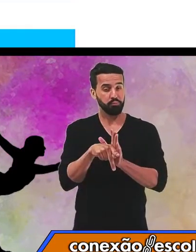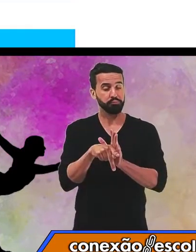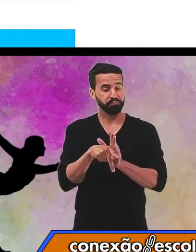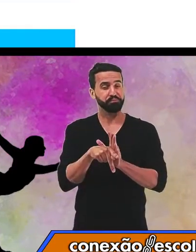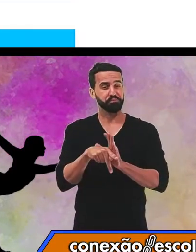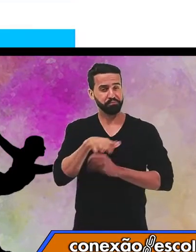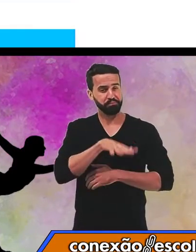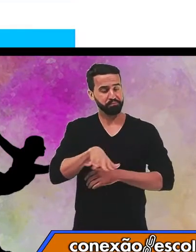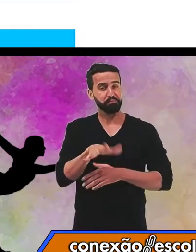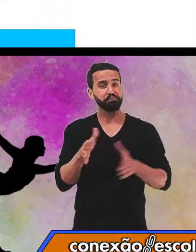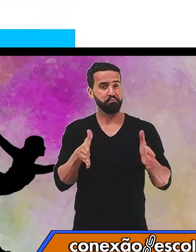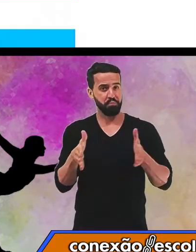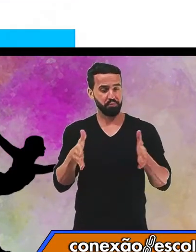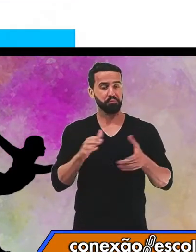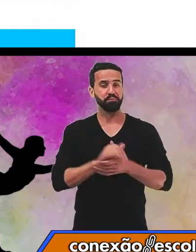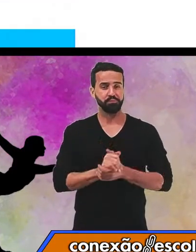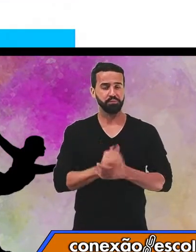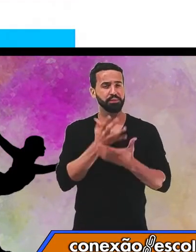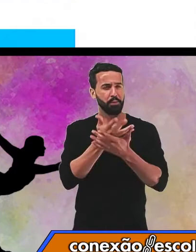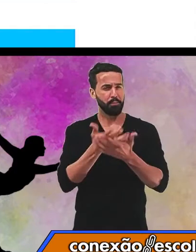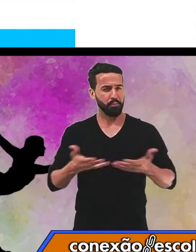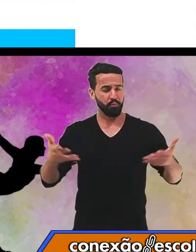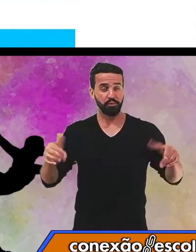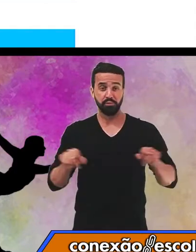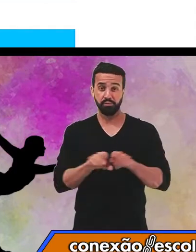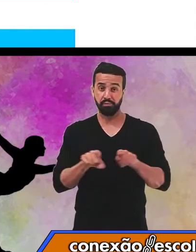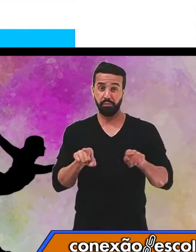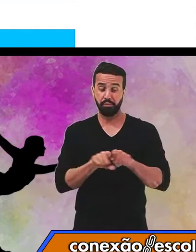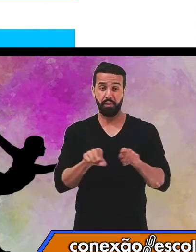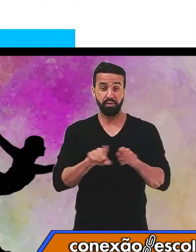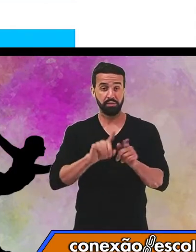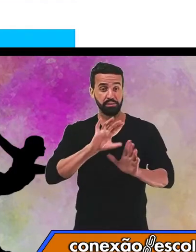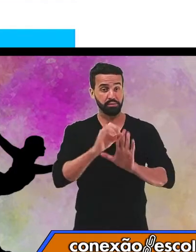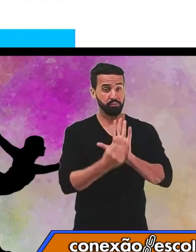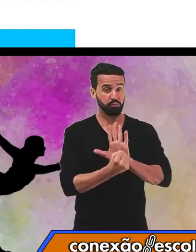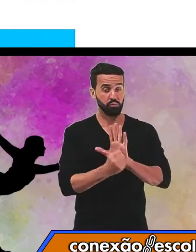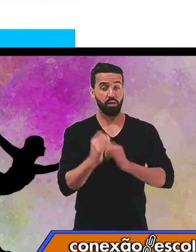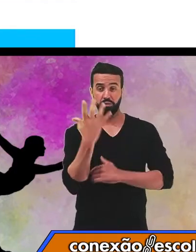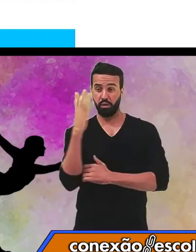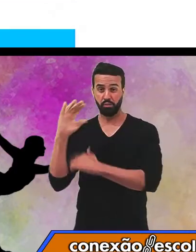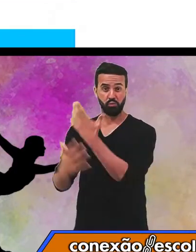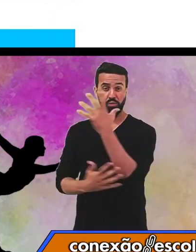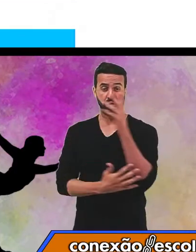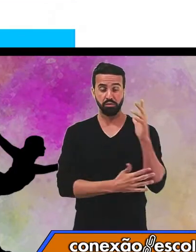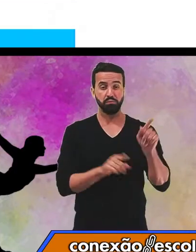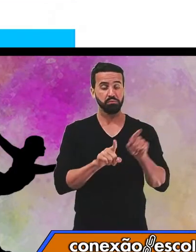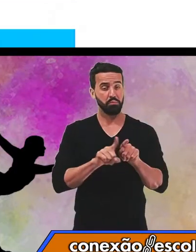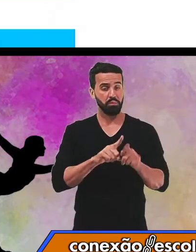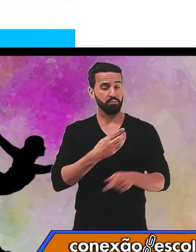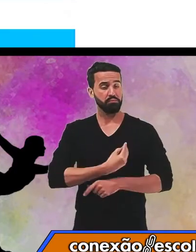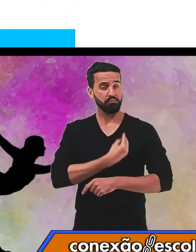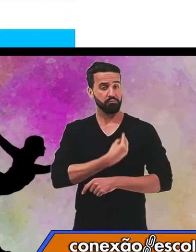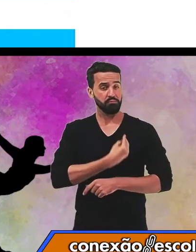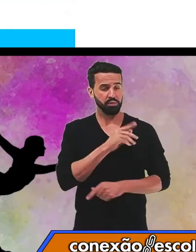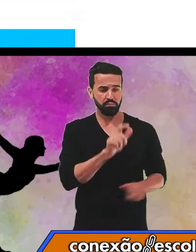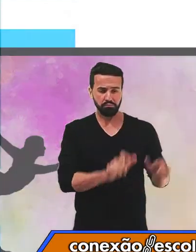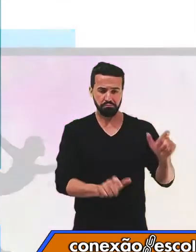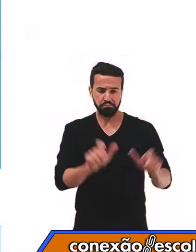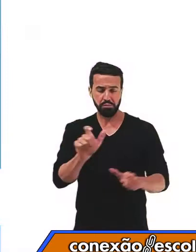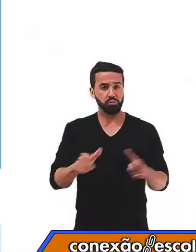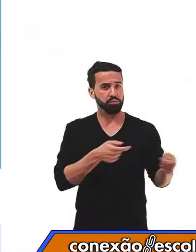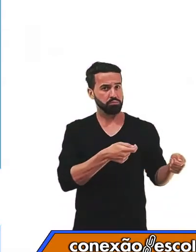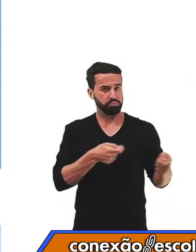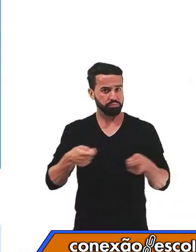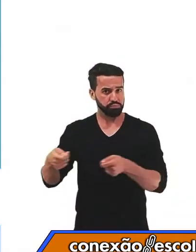Essas cerimônias eram associadas aos ciclos da natureza e ao cotidiano daquelas pessoas.